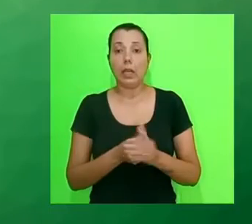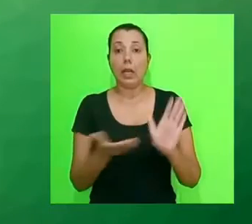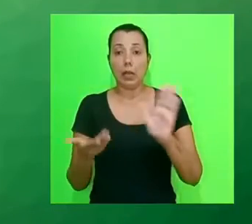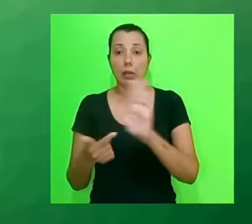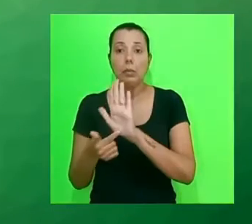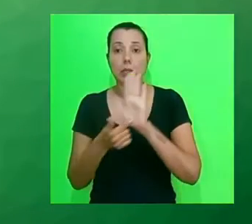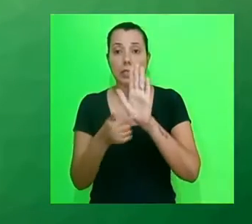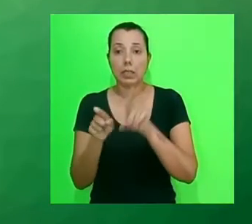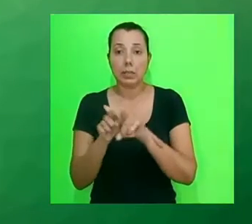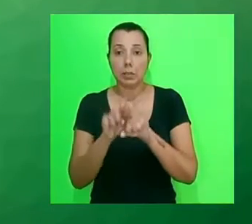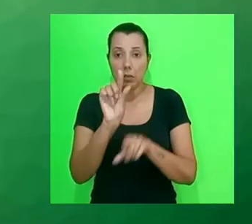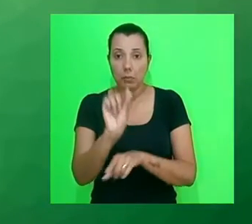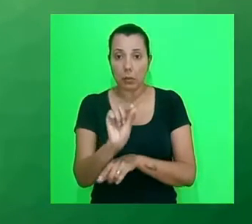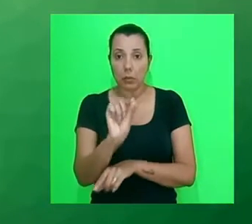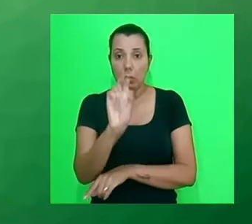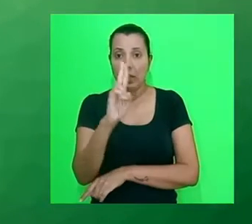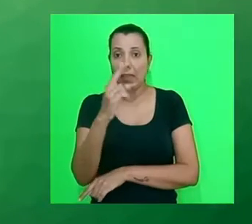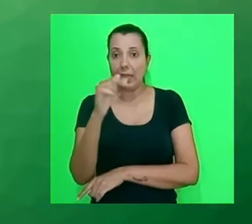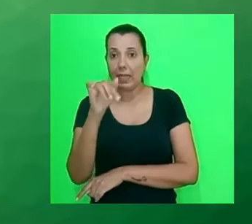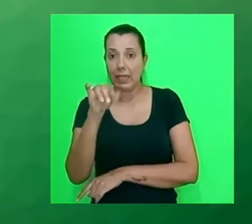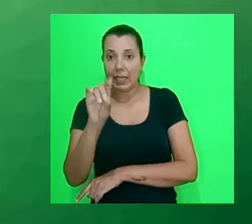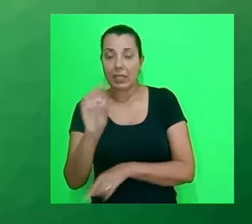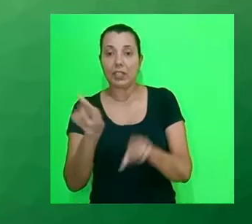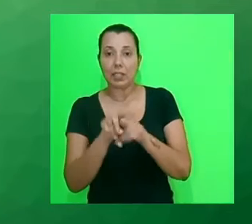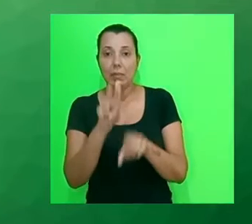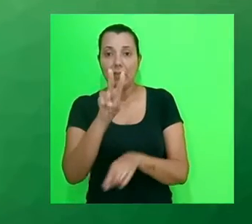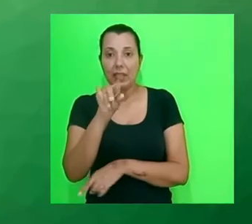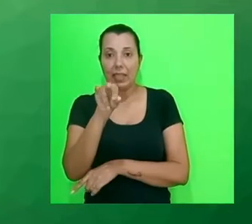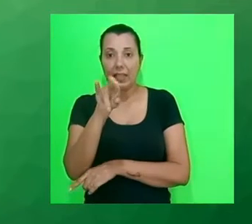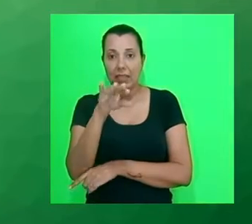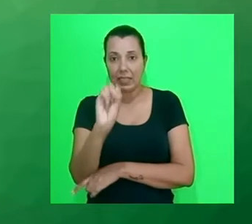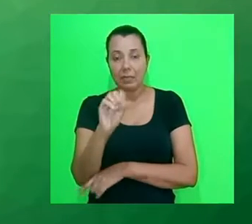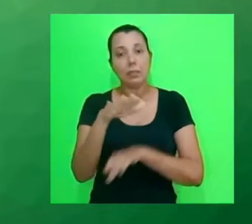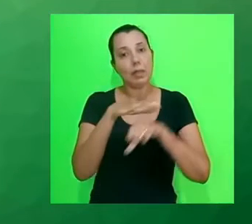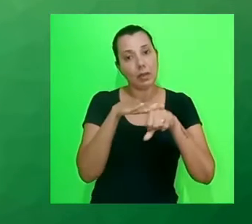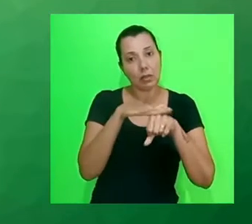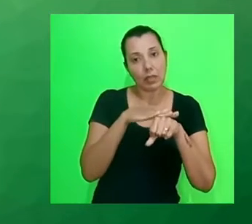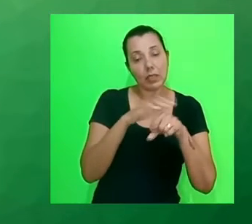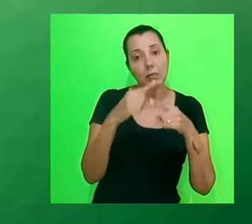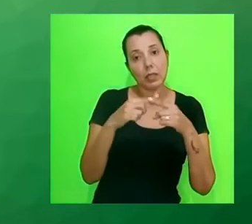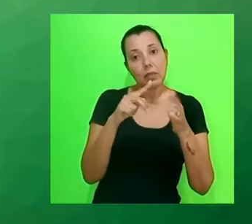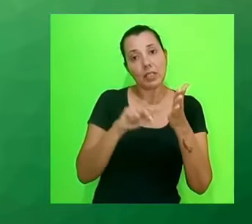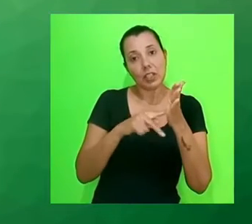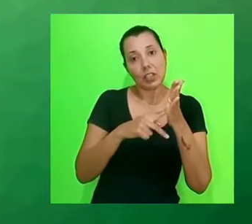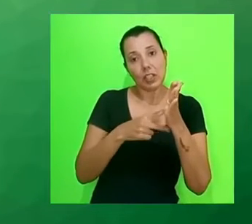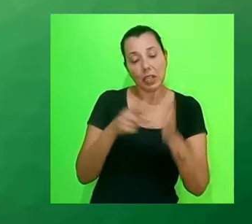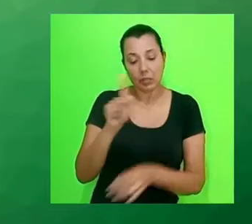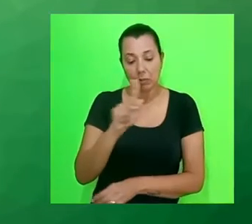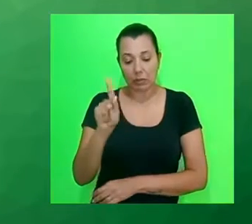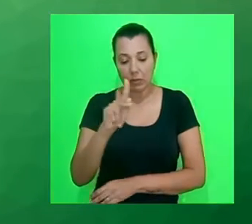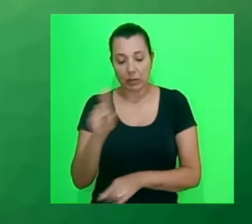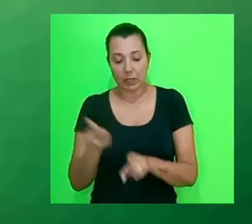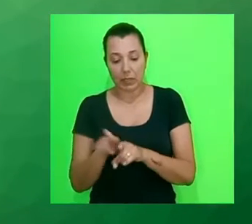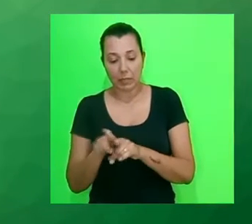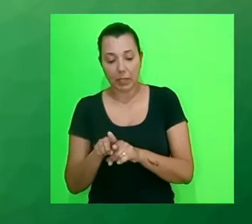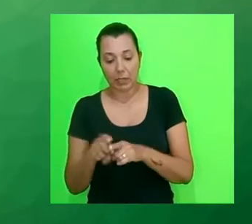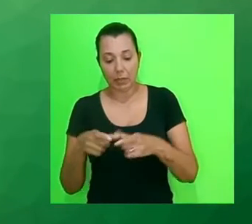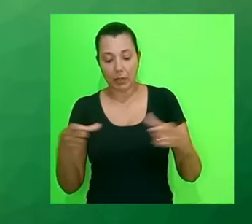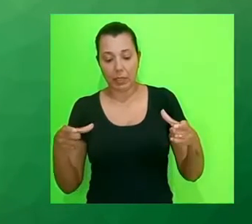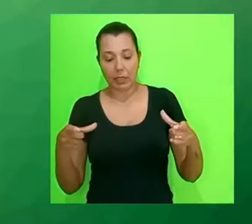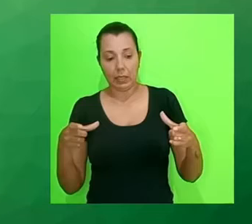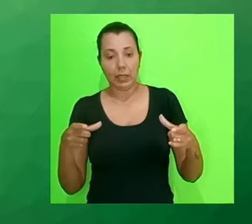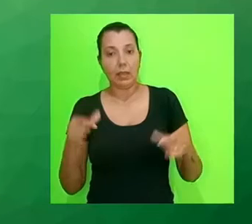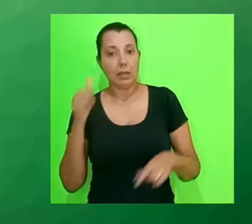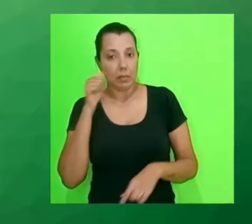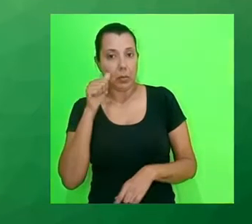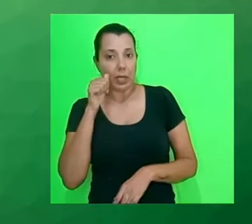gente falou sobre a campanha do Simpro-DF em relação a se posicionar contra a violência das mulheres. Então eu queria que vocês comentassem um pouco sobre